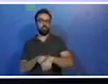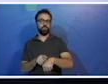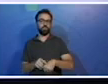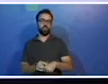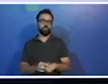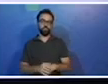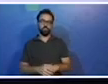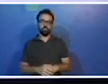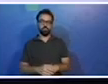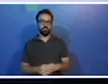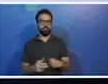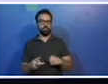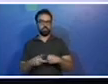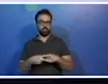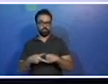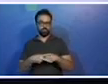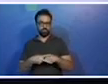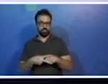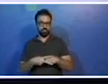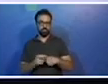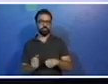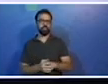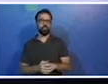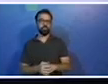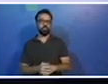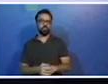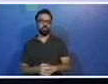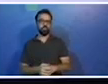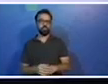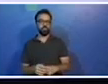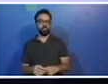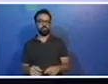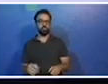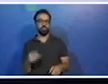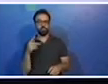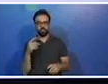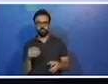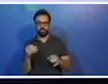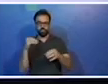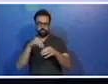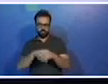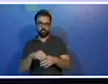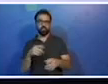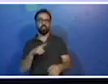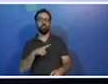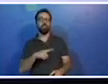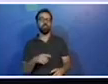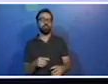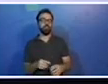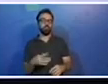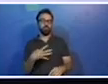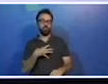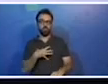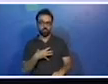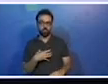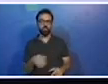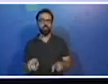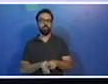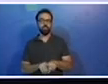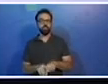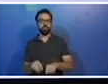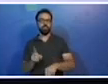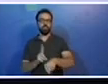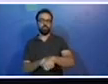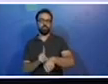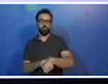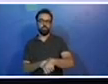para vocês assim, ó. Quando a gente fala em verbo, a gente fala em tempo e modo, ok? O tempo, ele